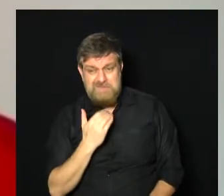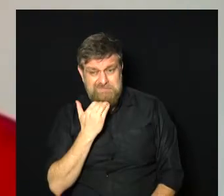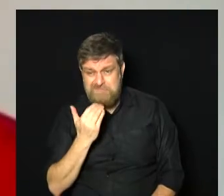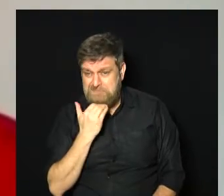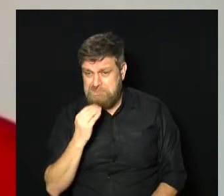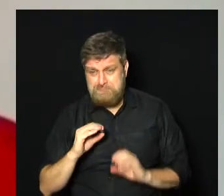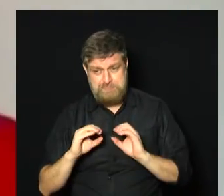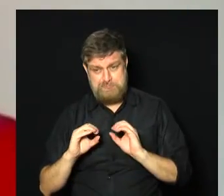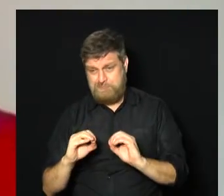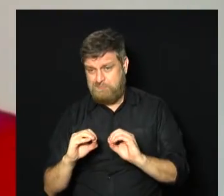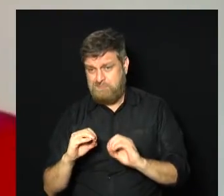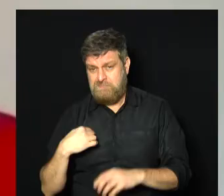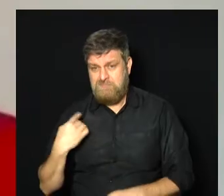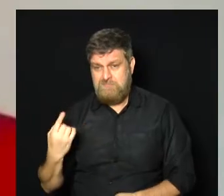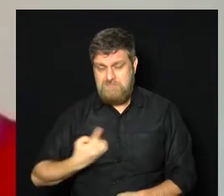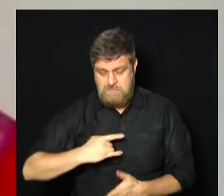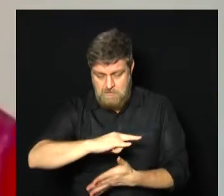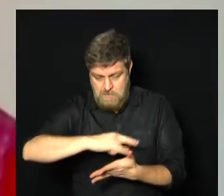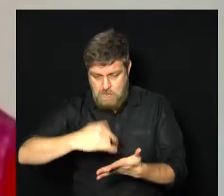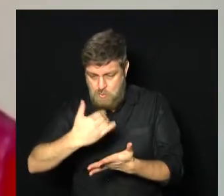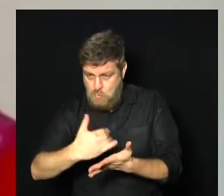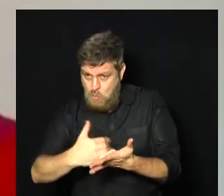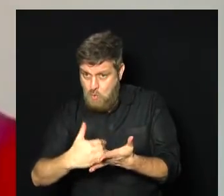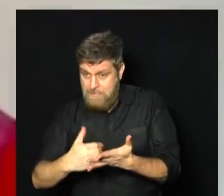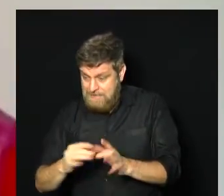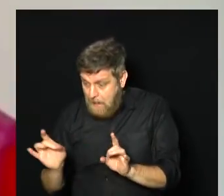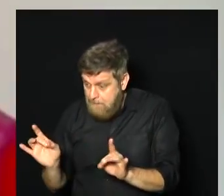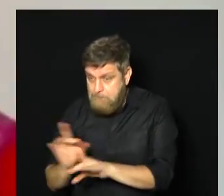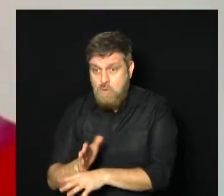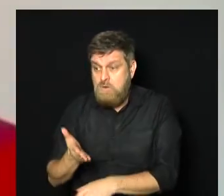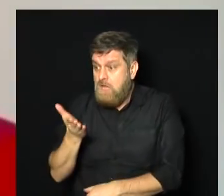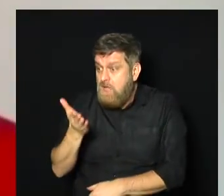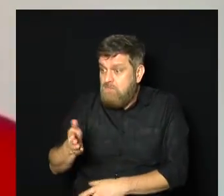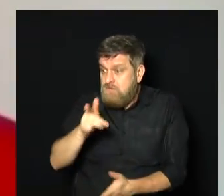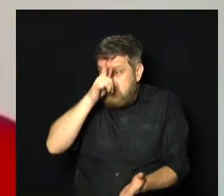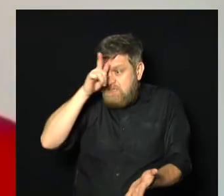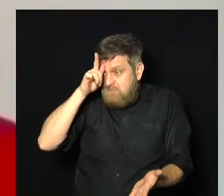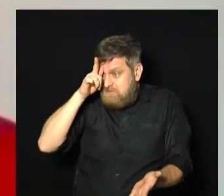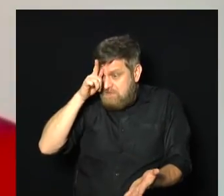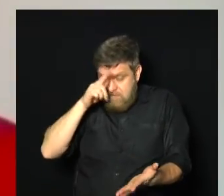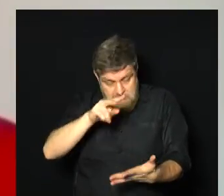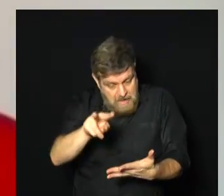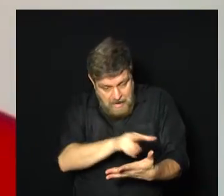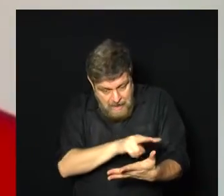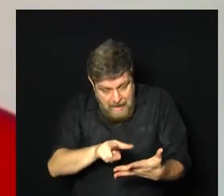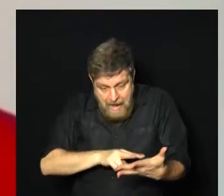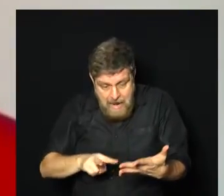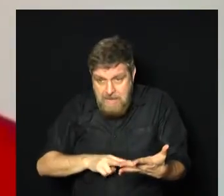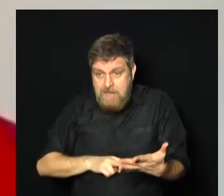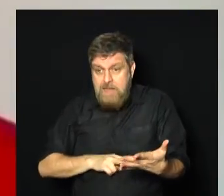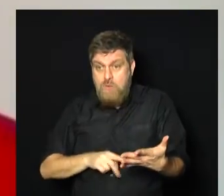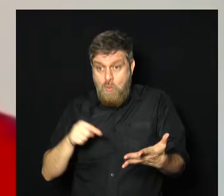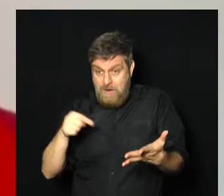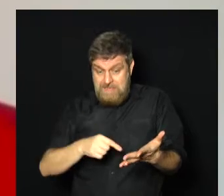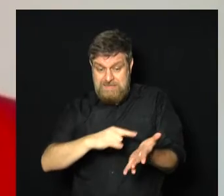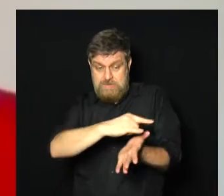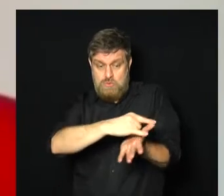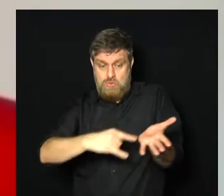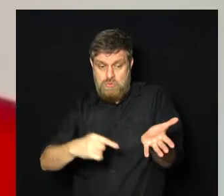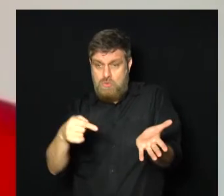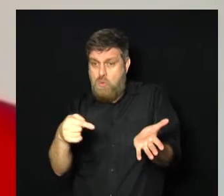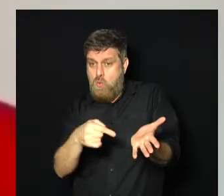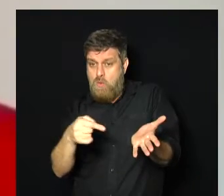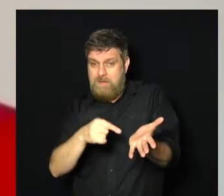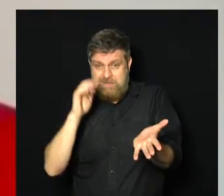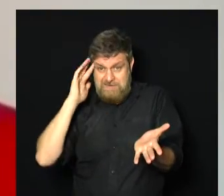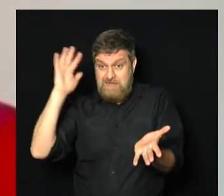prefeitura com relação a esse documento que você citou, que está em mãos aí. Esse mesmo documento,